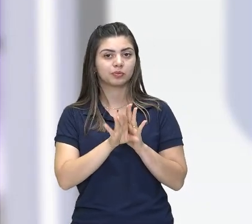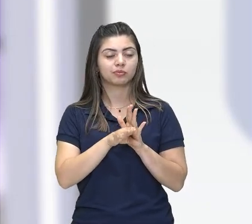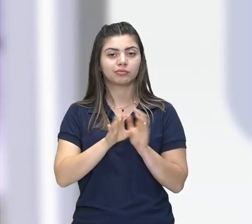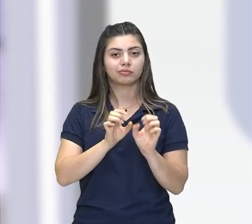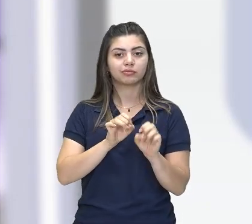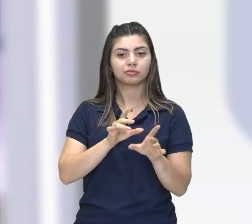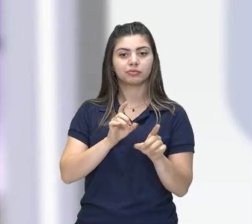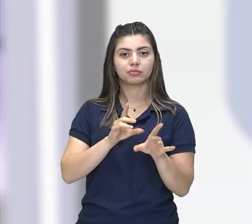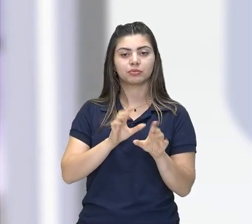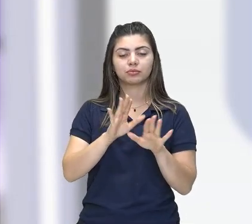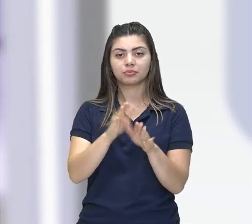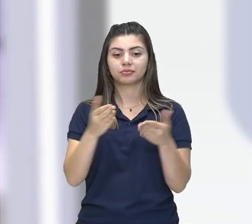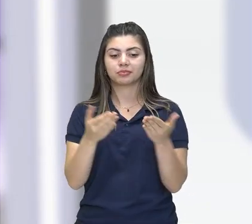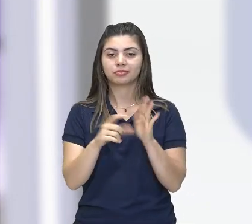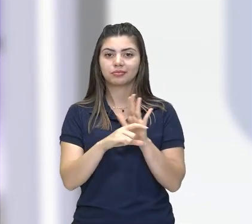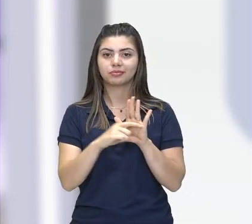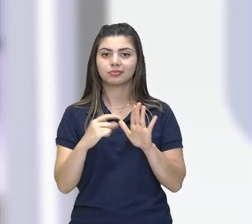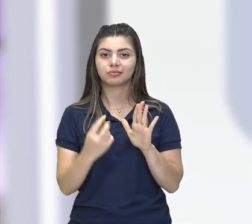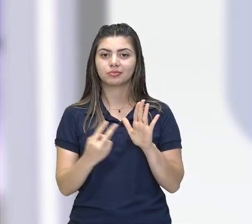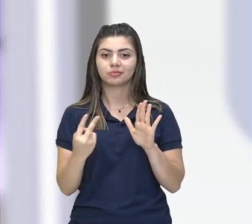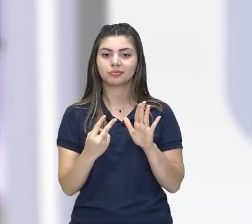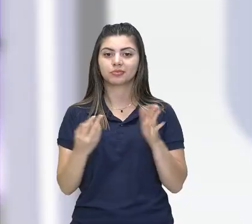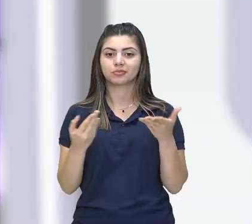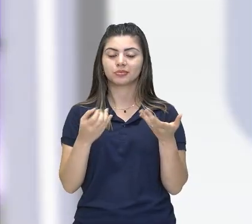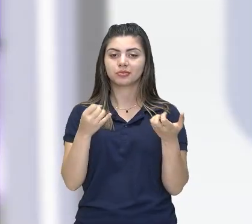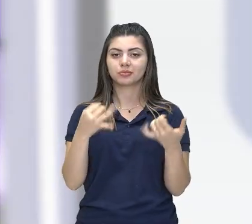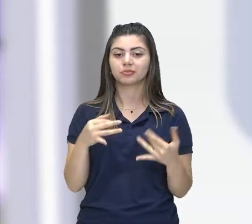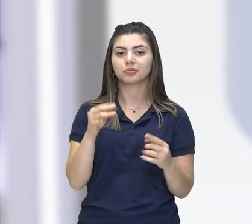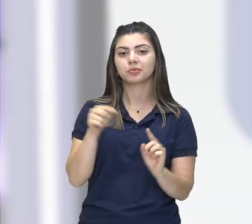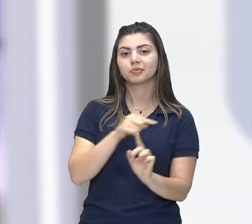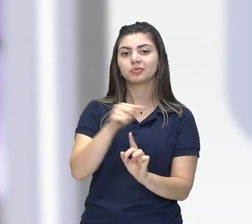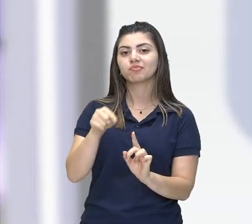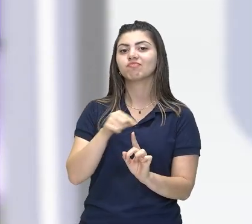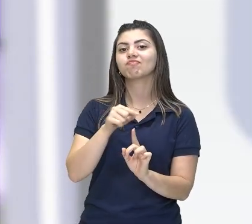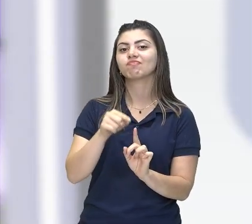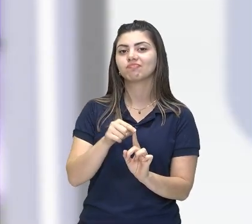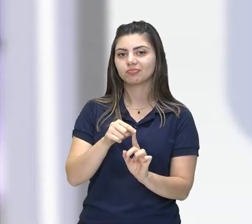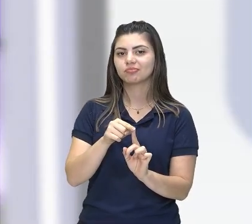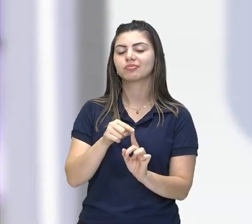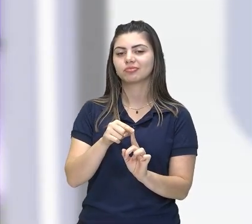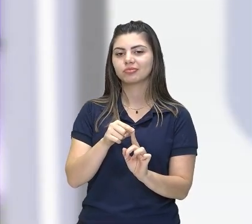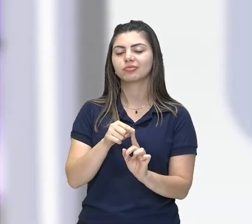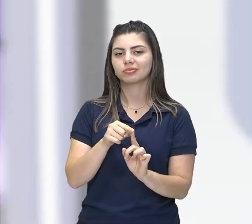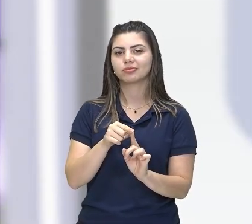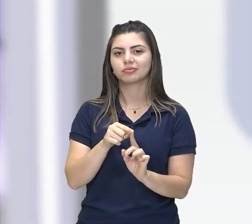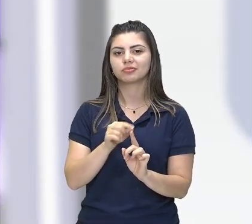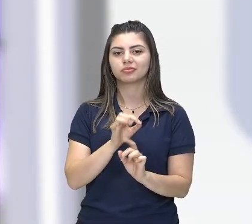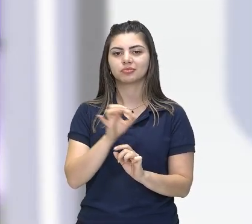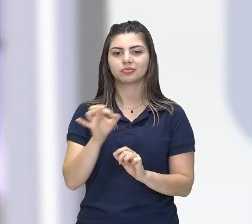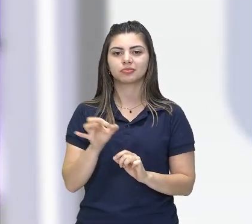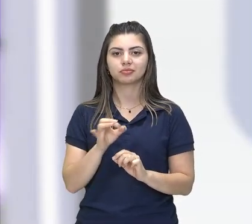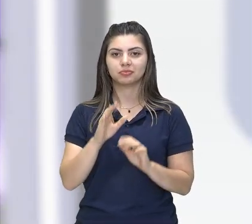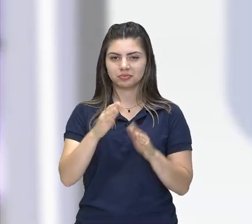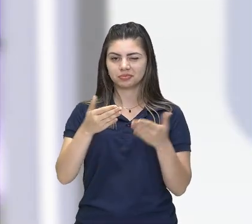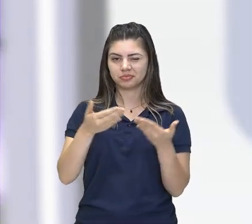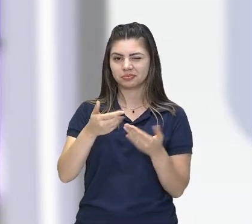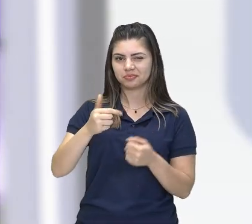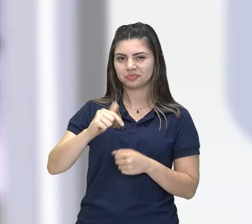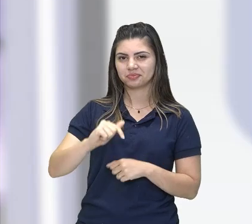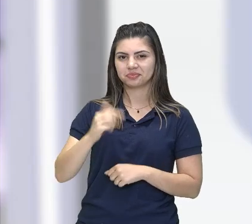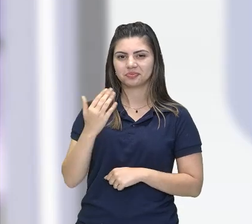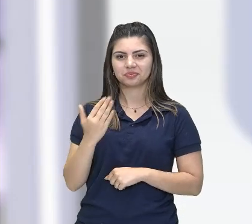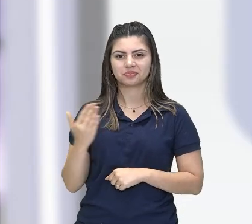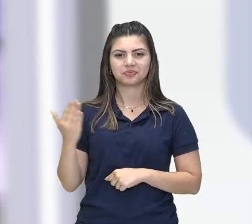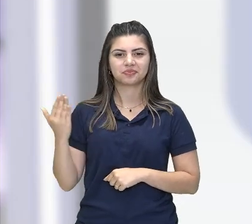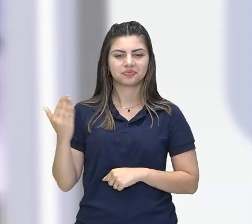doutrina, no segundo parágrafo nós estamos vendo a finalidade, a utilidade da doutrina. Vamos voltar aqui naquela cartela que